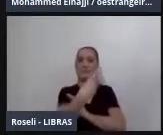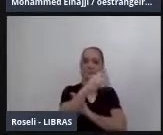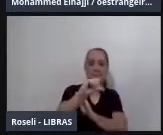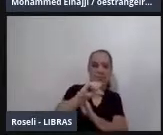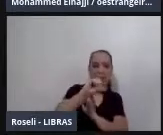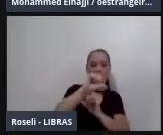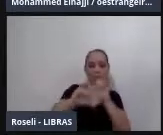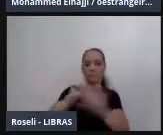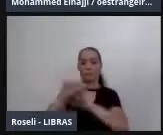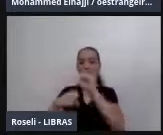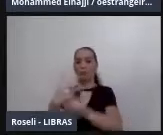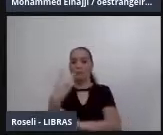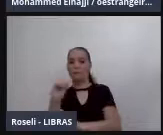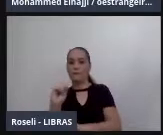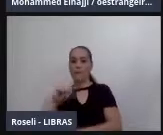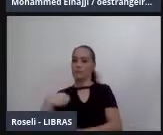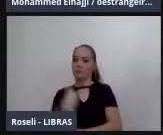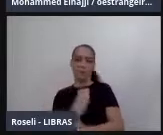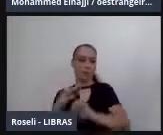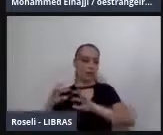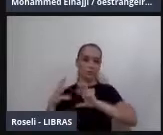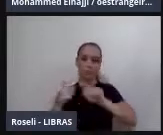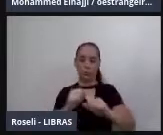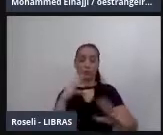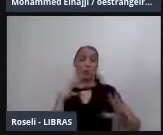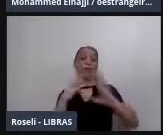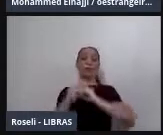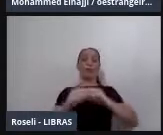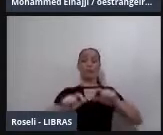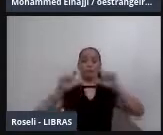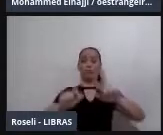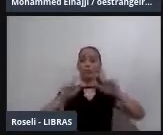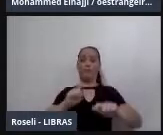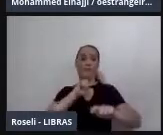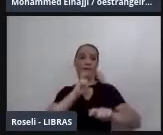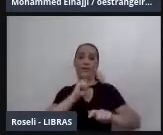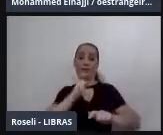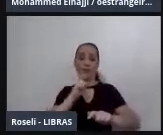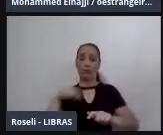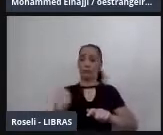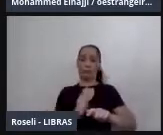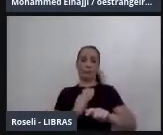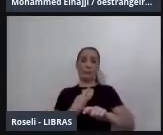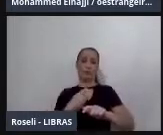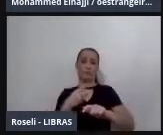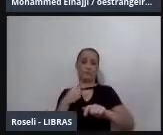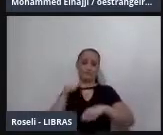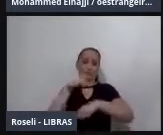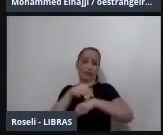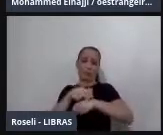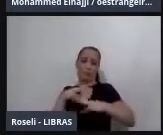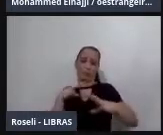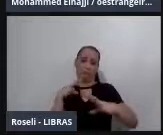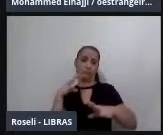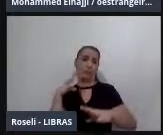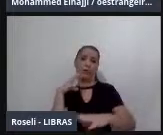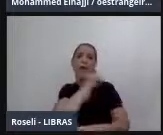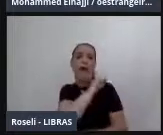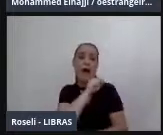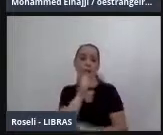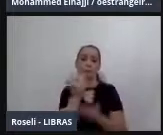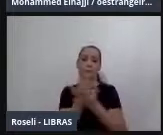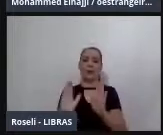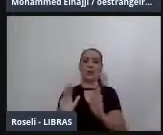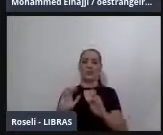somos refugiados. Né? Nós não pertencemos a lugar nenhum, nós estamos de passagem em algum lugar. Então, essa ideia de defender fronteiras